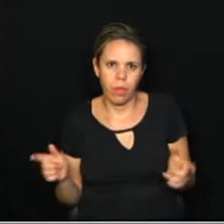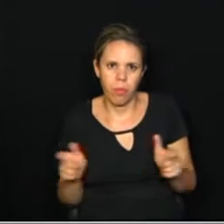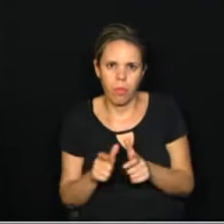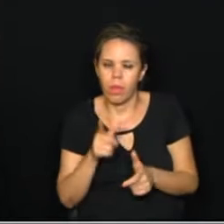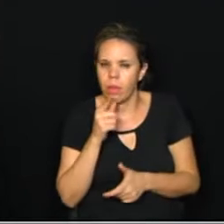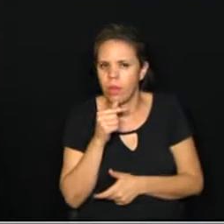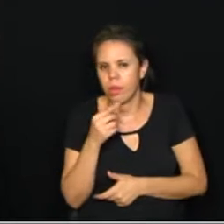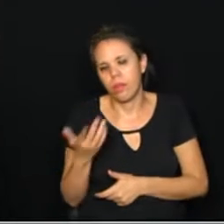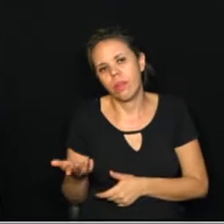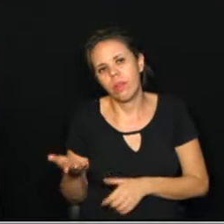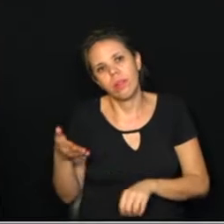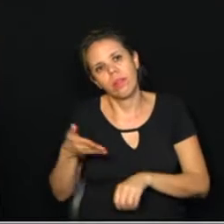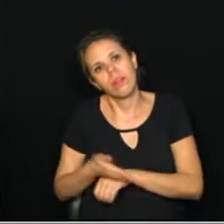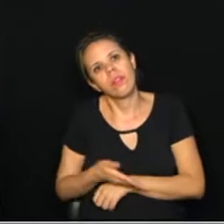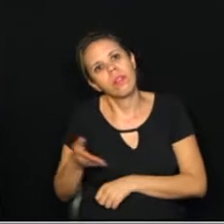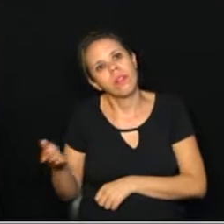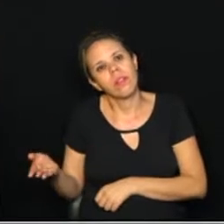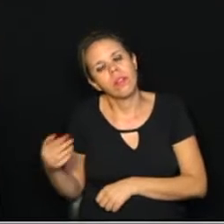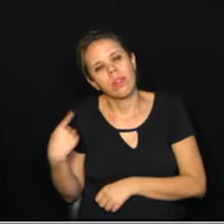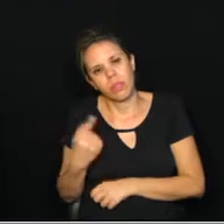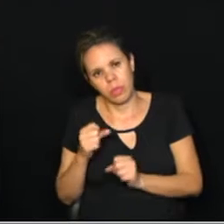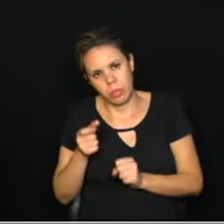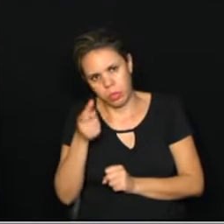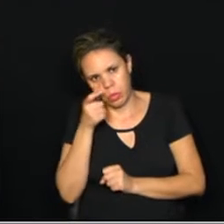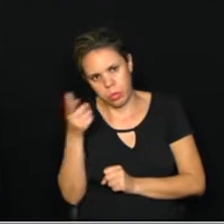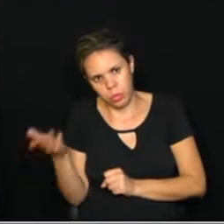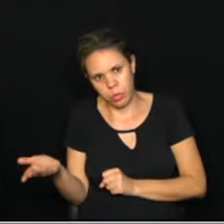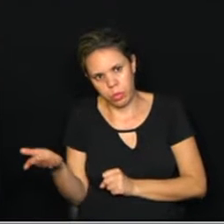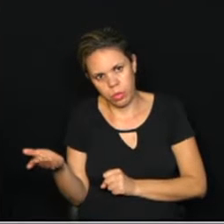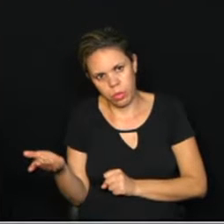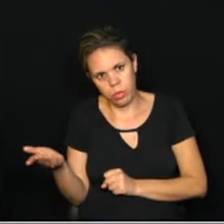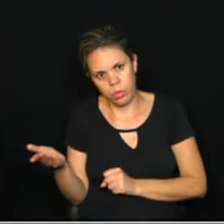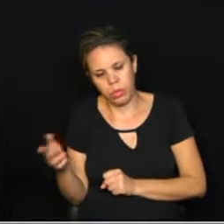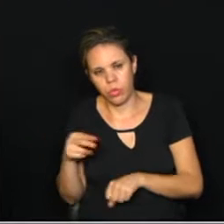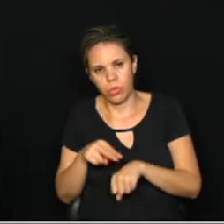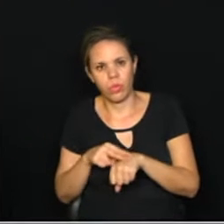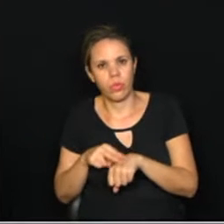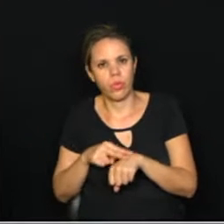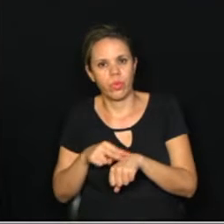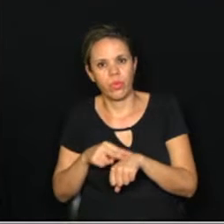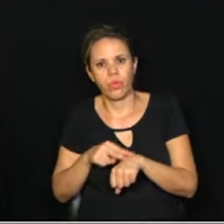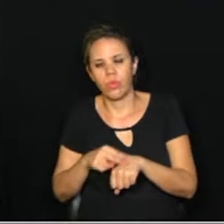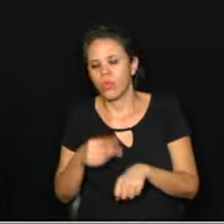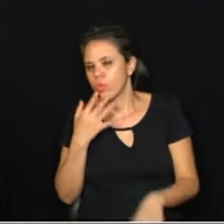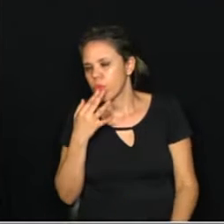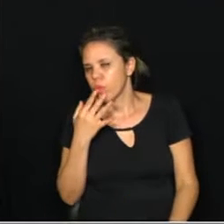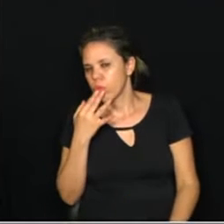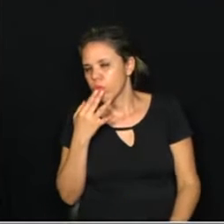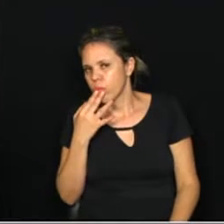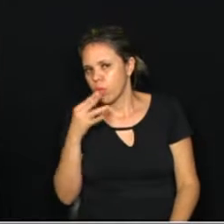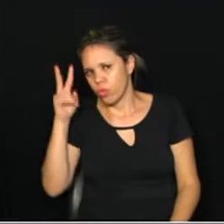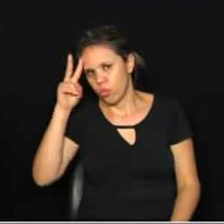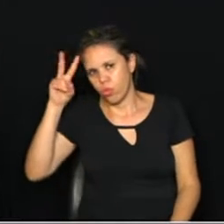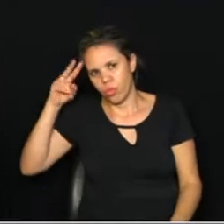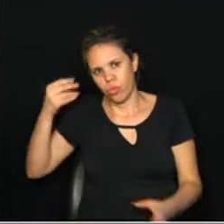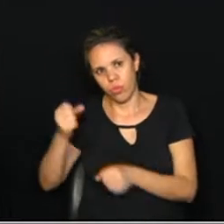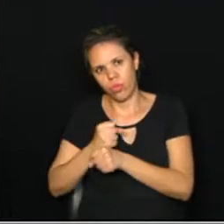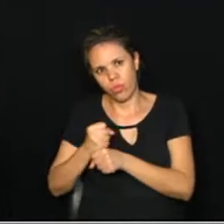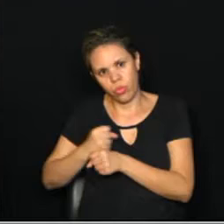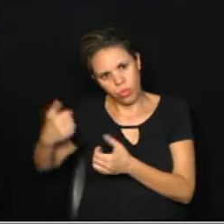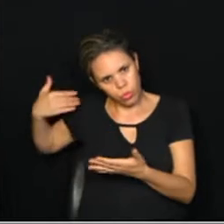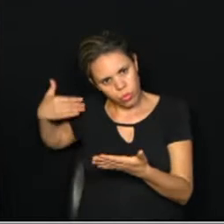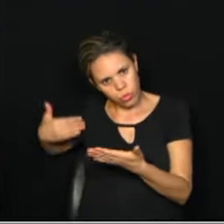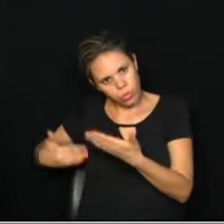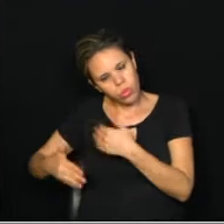água entre no manancial. Então, nós podemos observar aí a linha verde, é a média histórica, né? O que